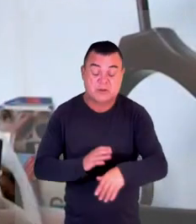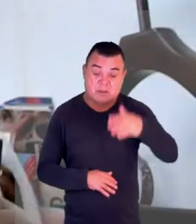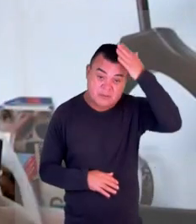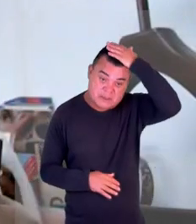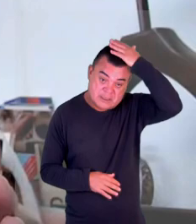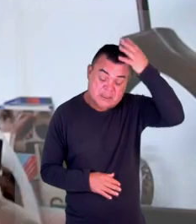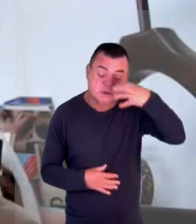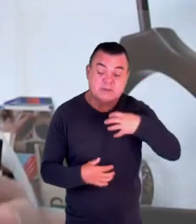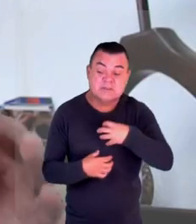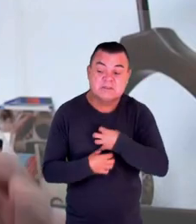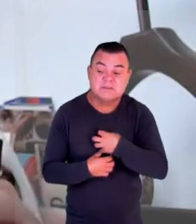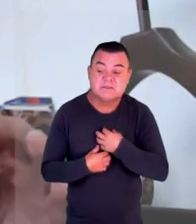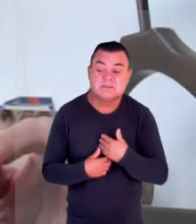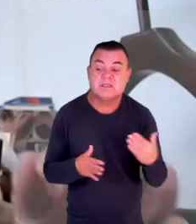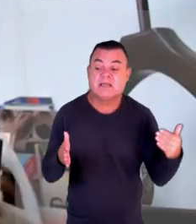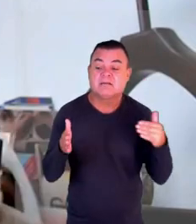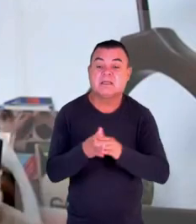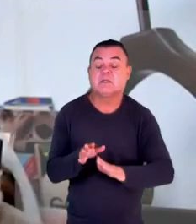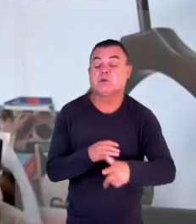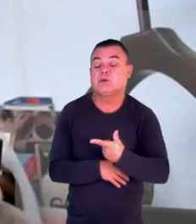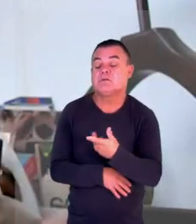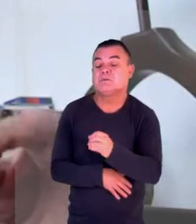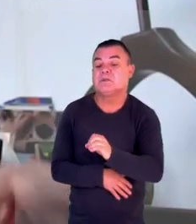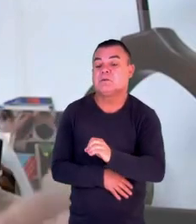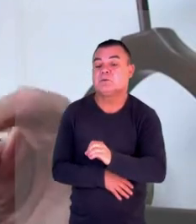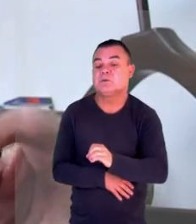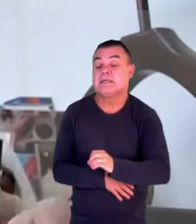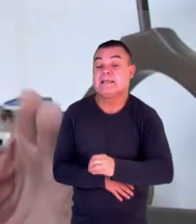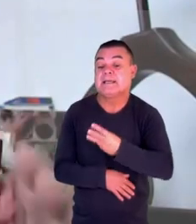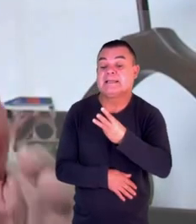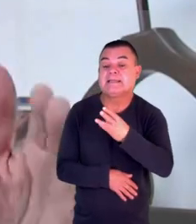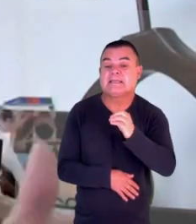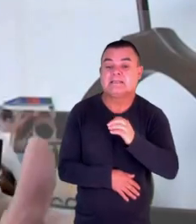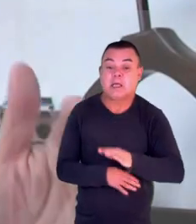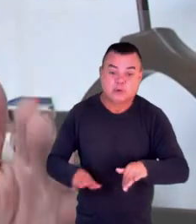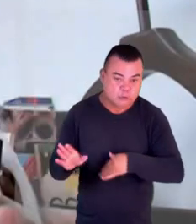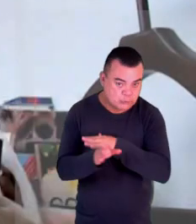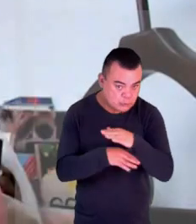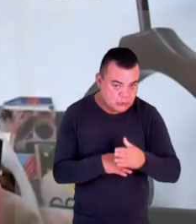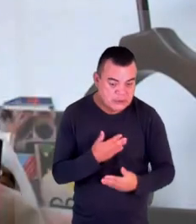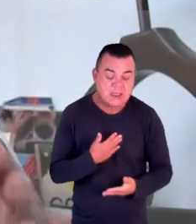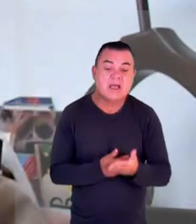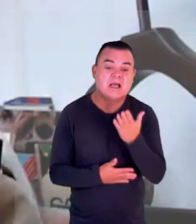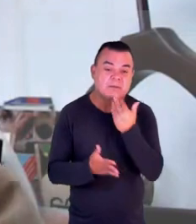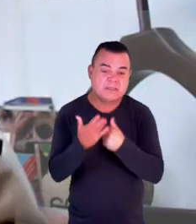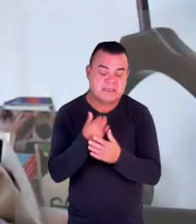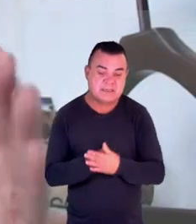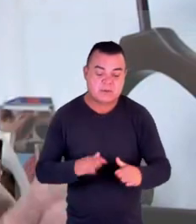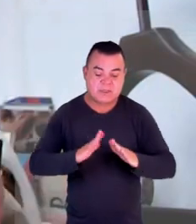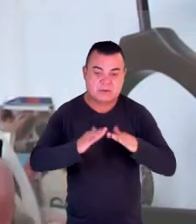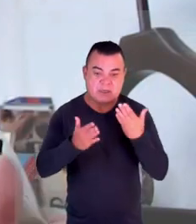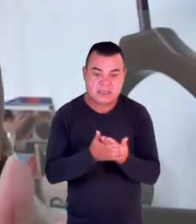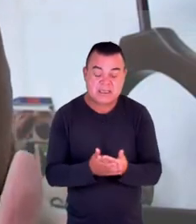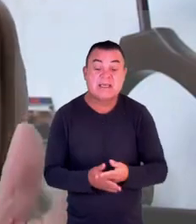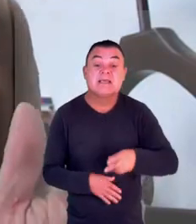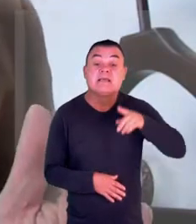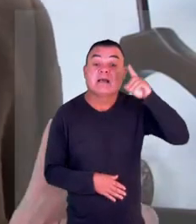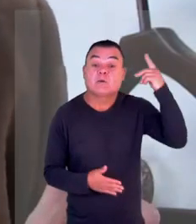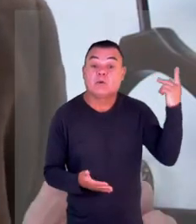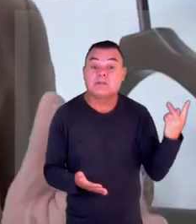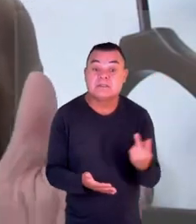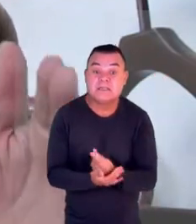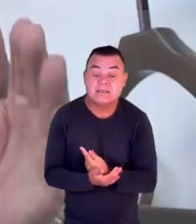que até 2030 toda a alimentação escolar seja através